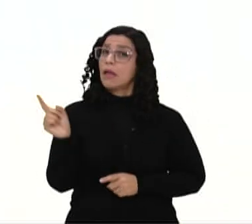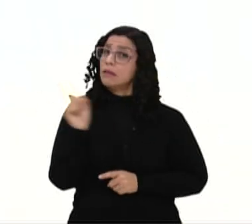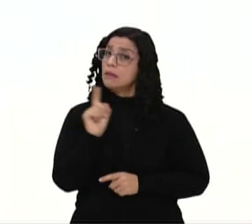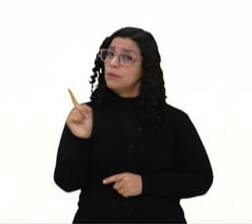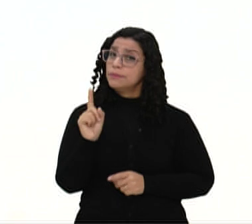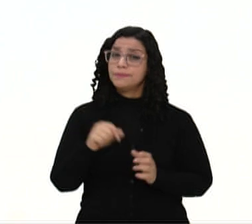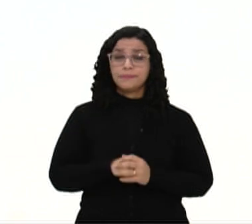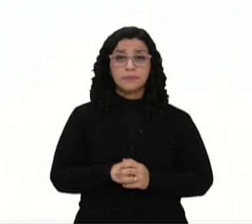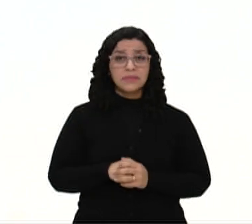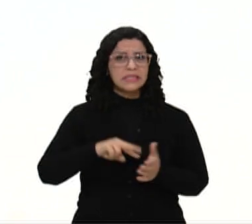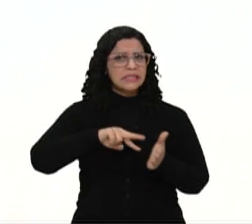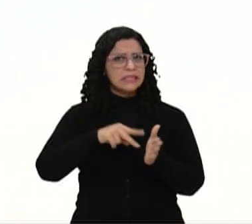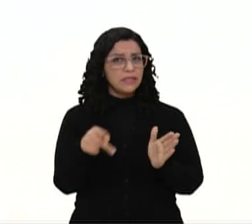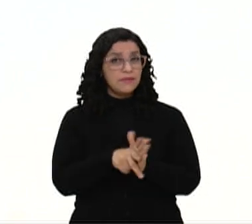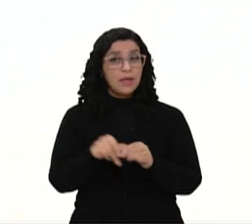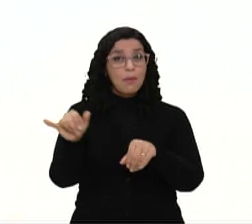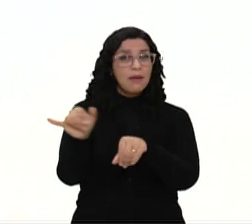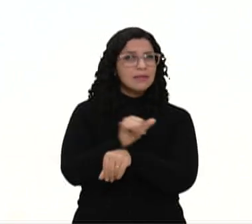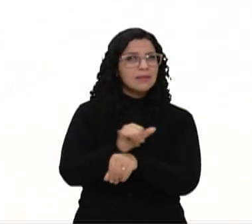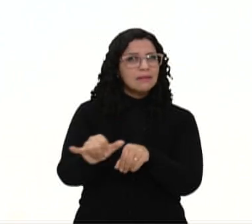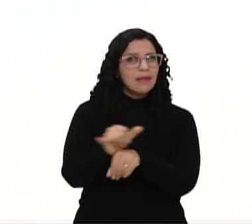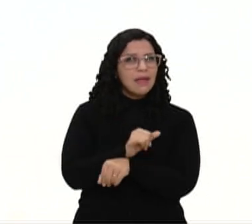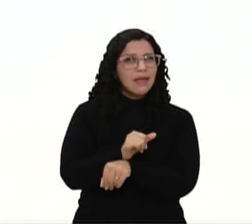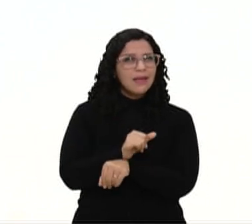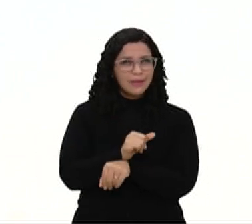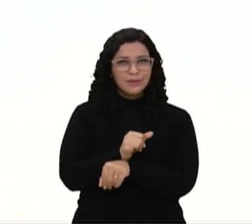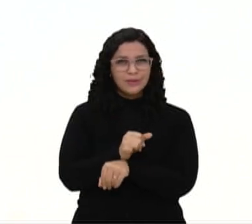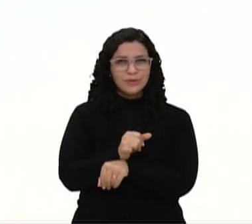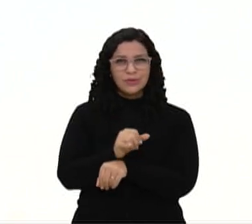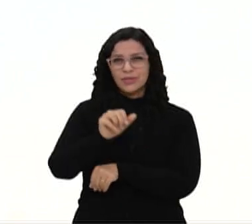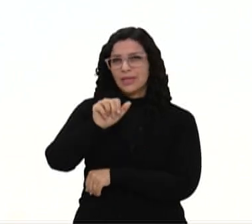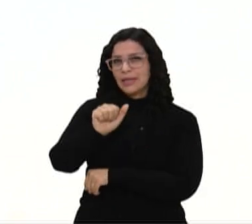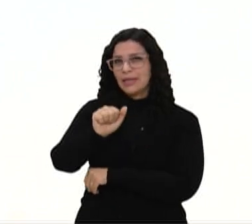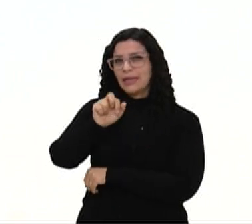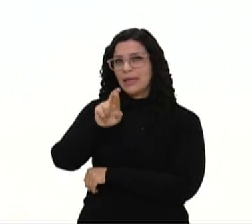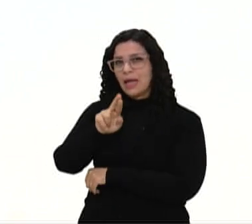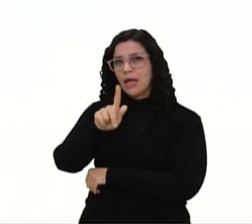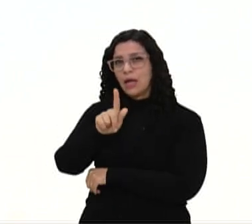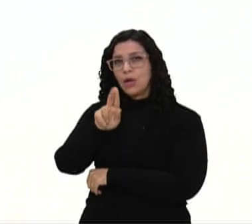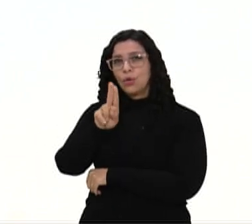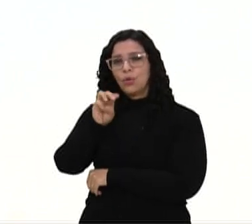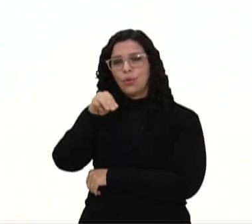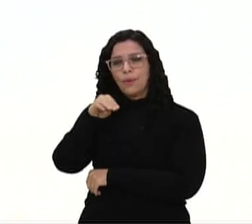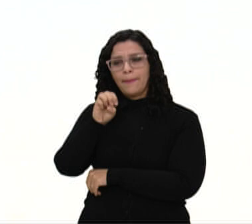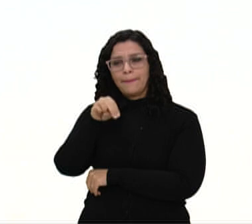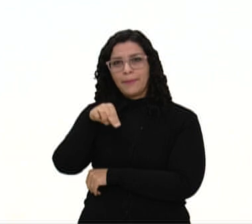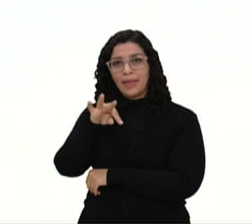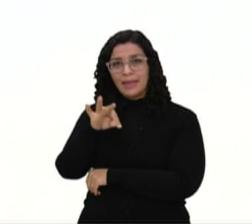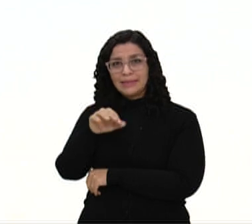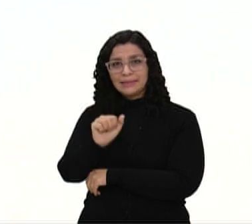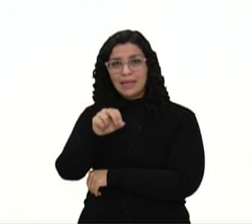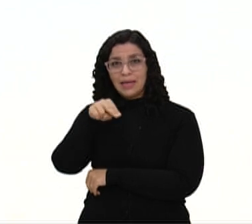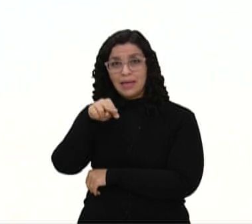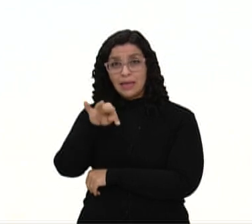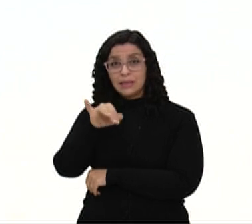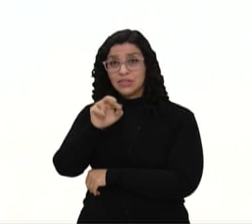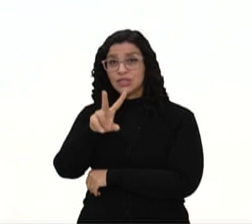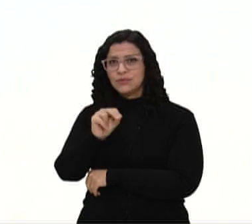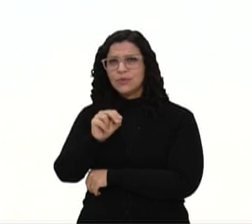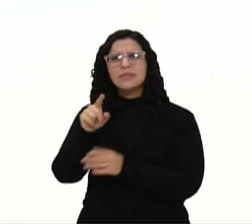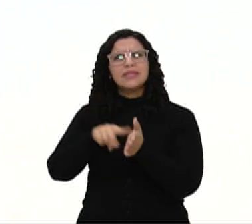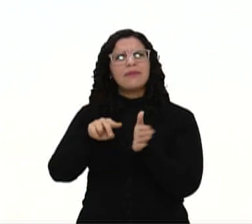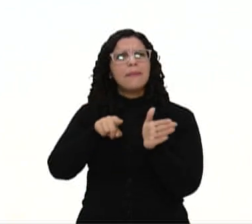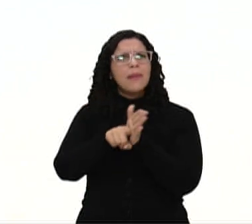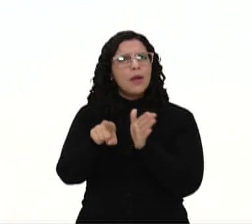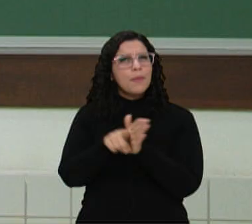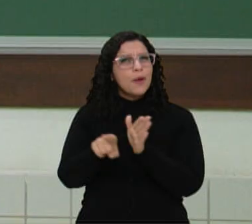Não. Trata-se de um recurso argumentativo para se aproximar do leitor, simulando uma conversa. Isso